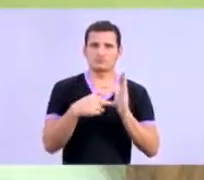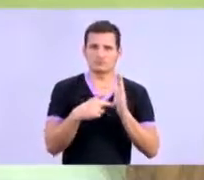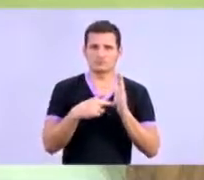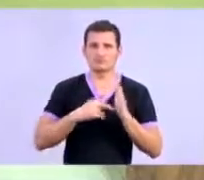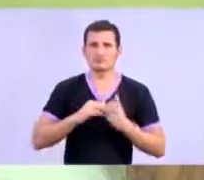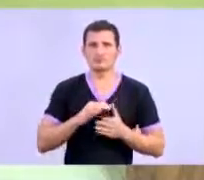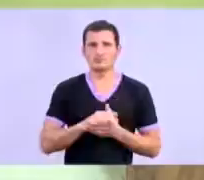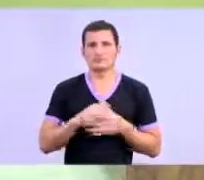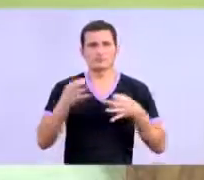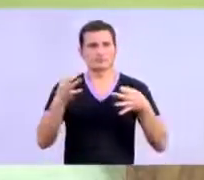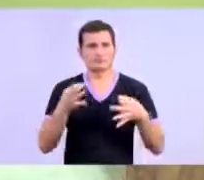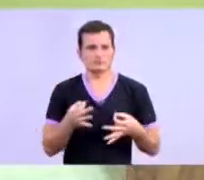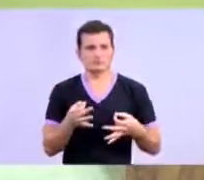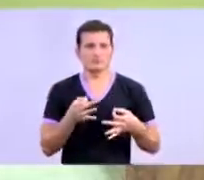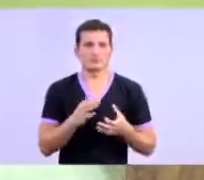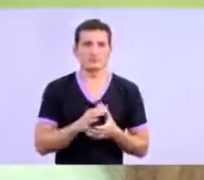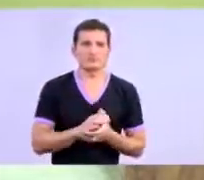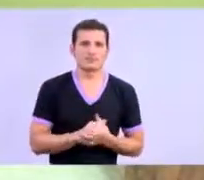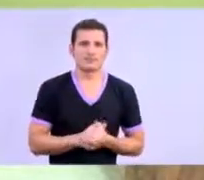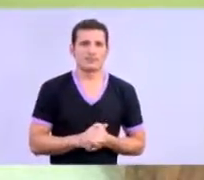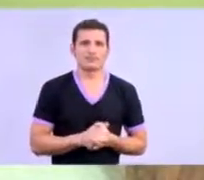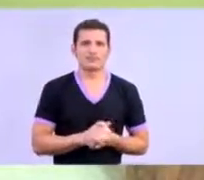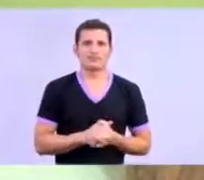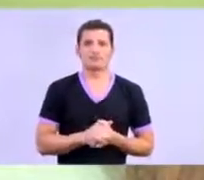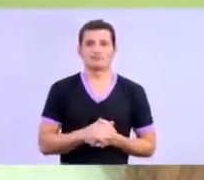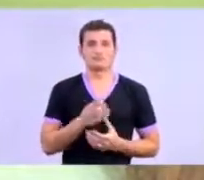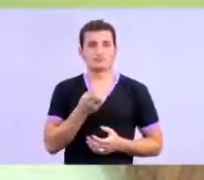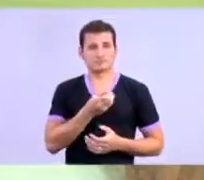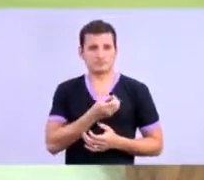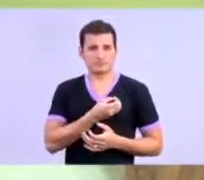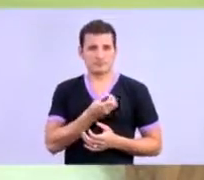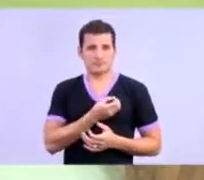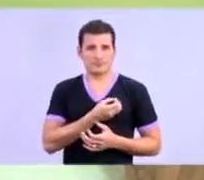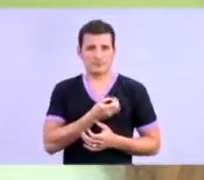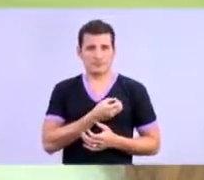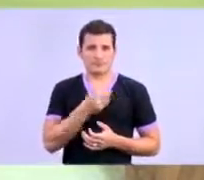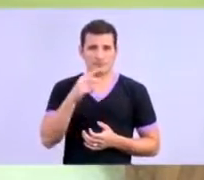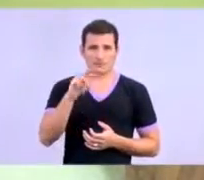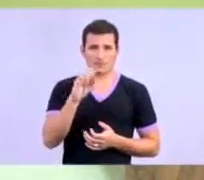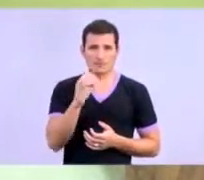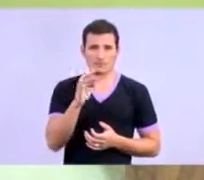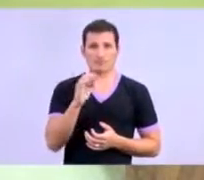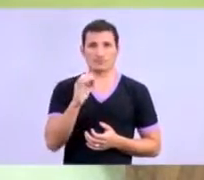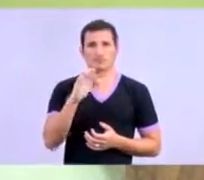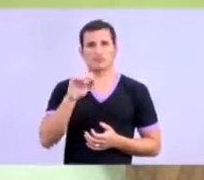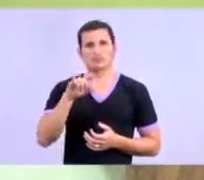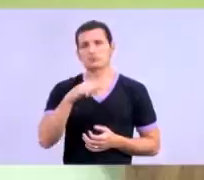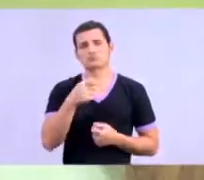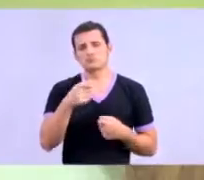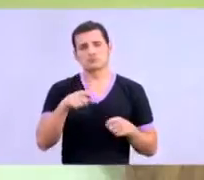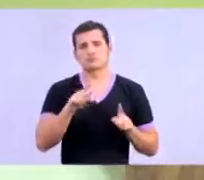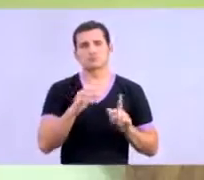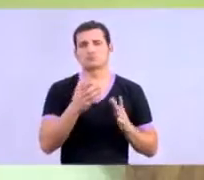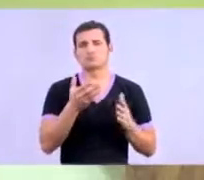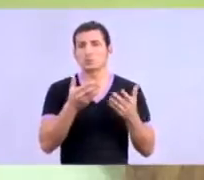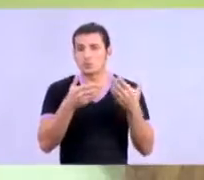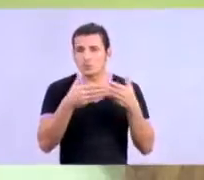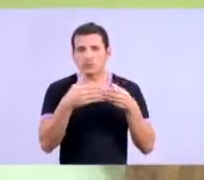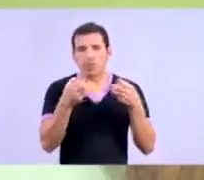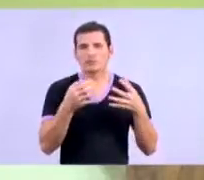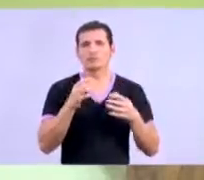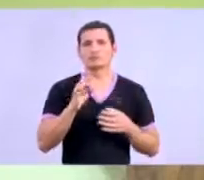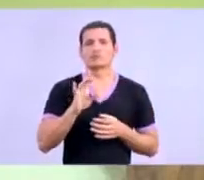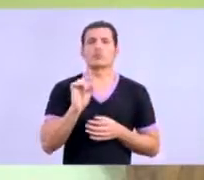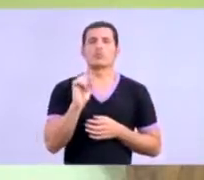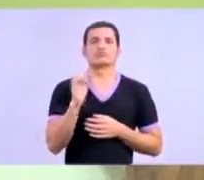o protocolo, como o professor colocou, ele não precisa falar tudo o que deve ser feito, somente o essencial.